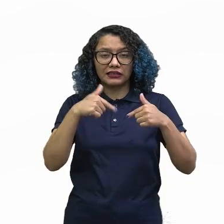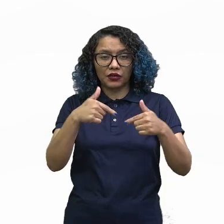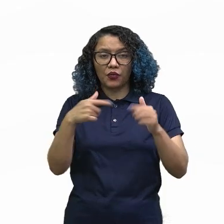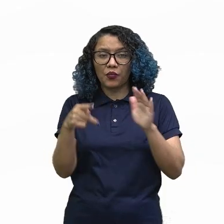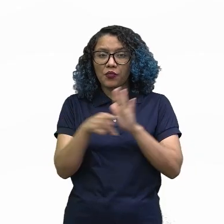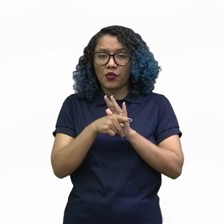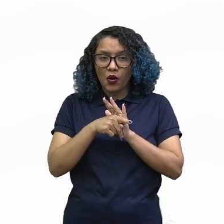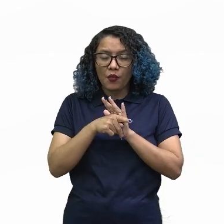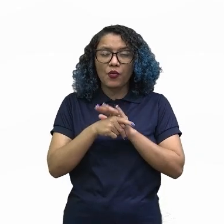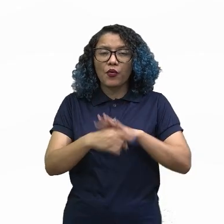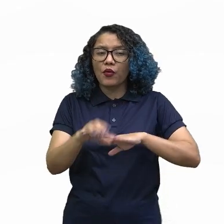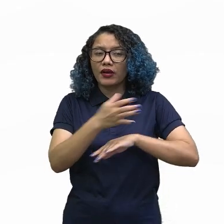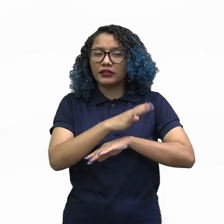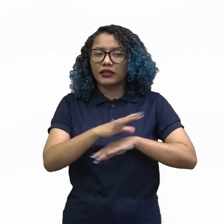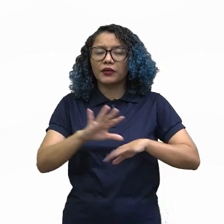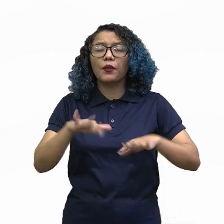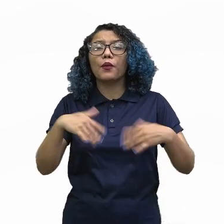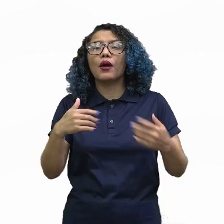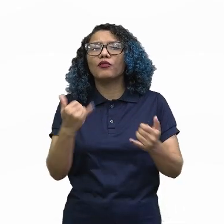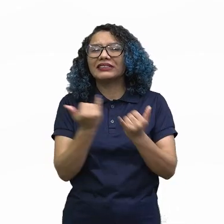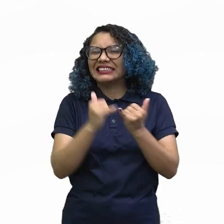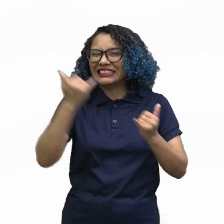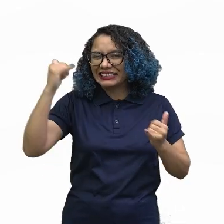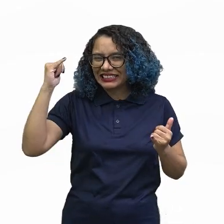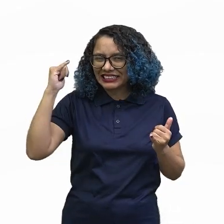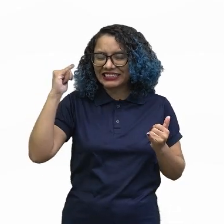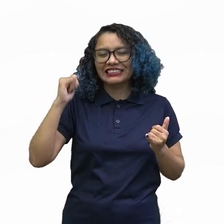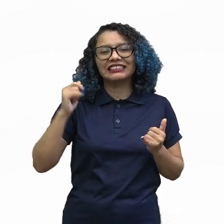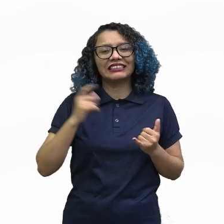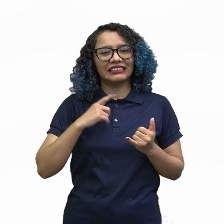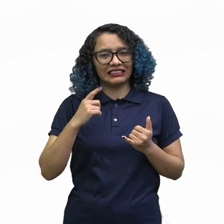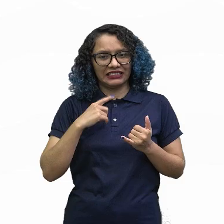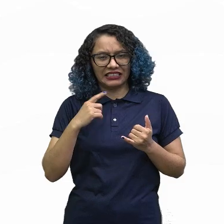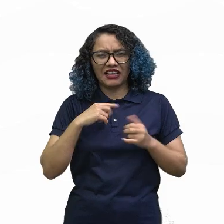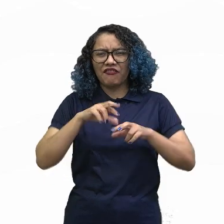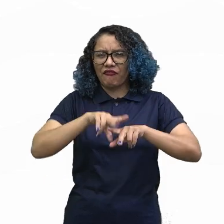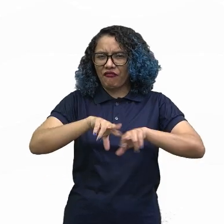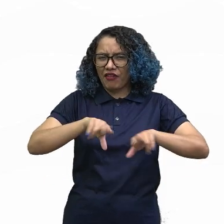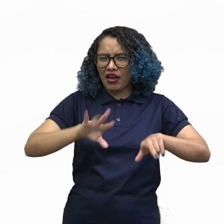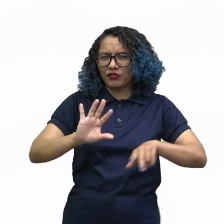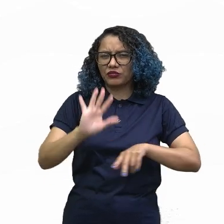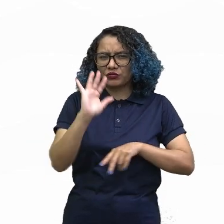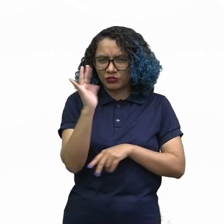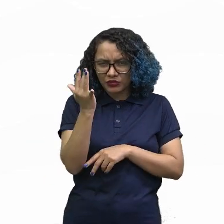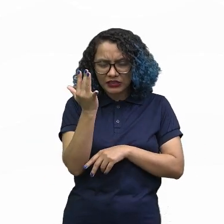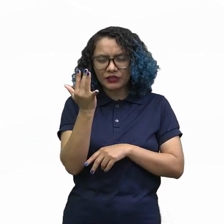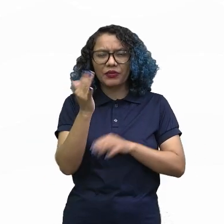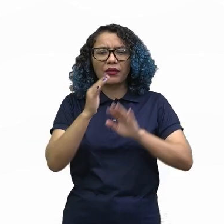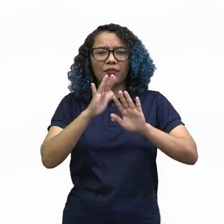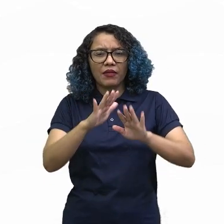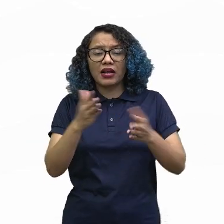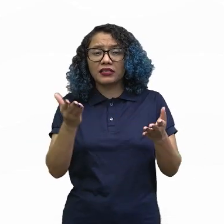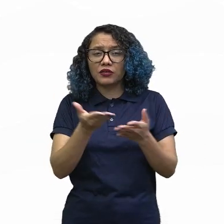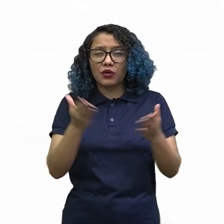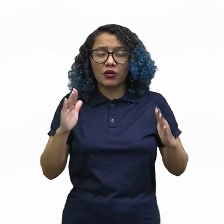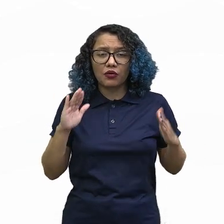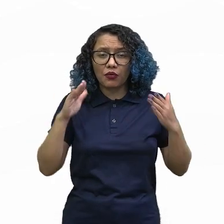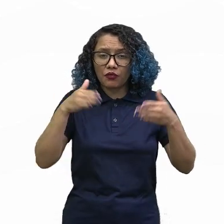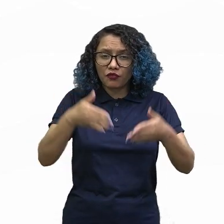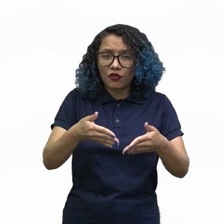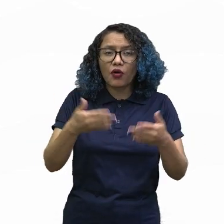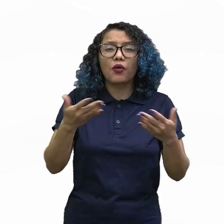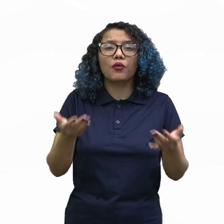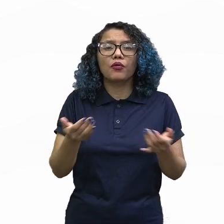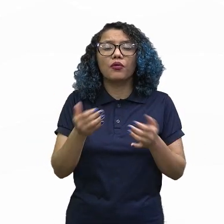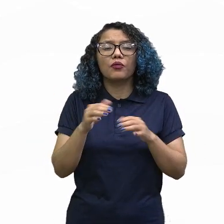elétrico. Olha aí a definição. Como eu disse, existem vários efeitos, só que nós vamos nos atentar